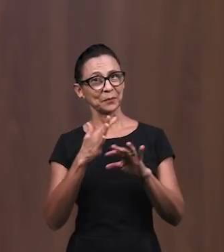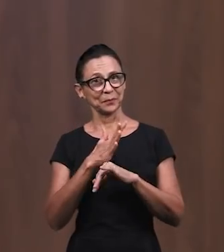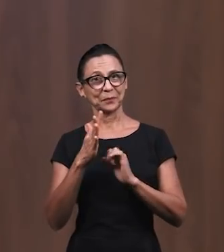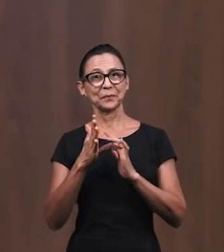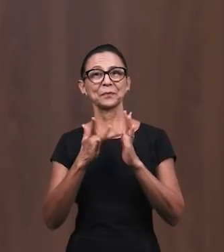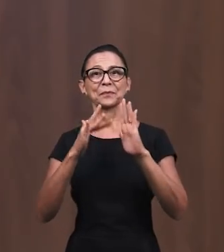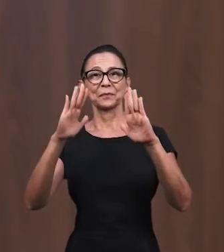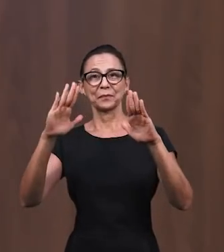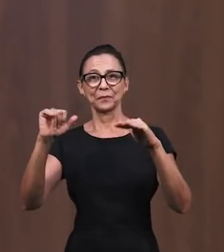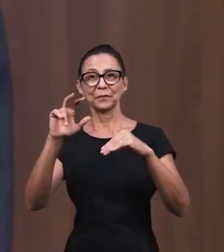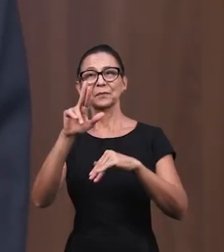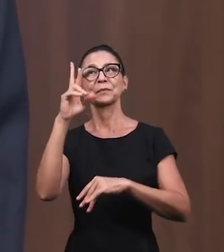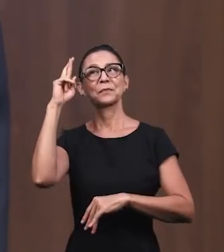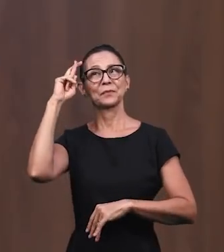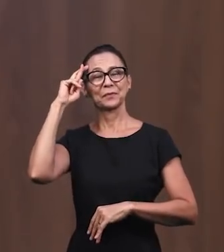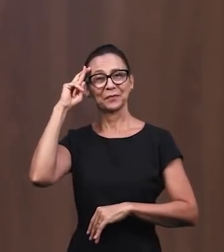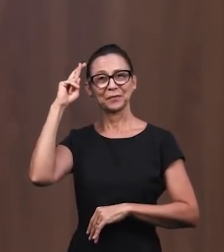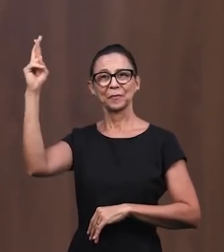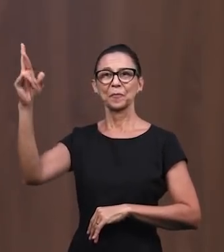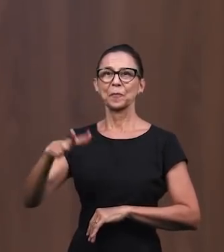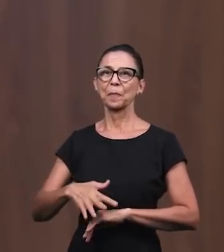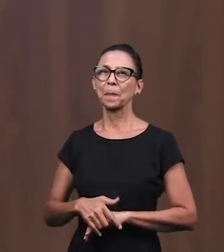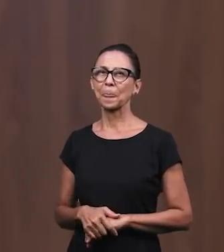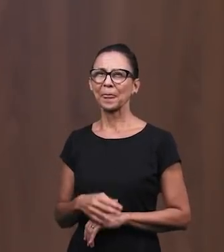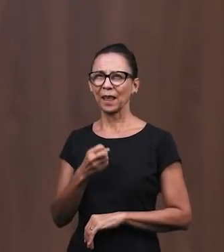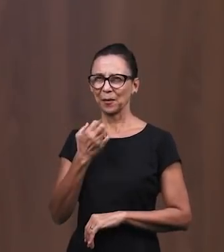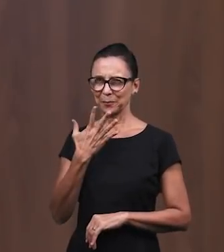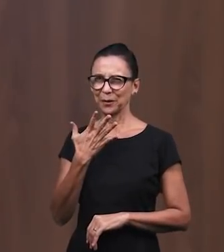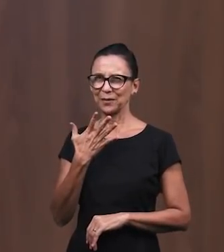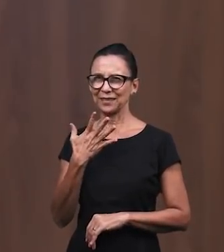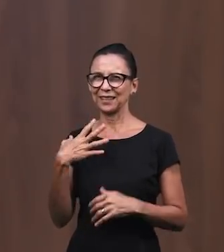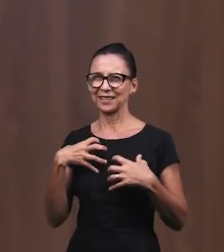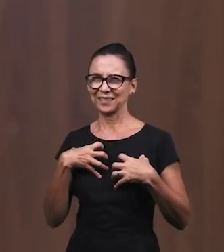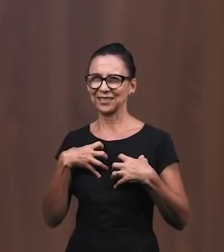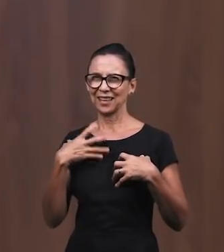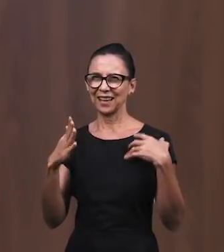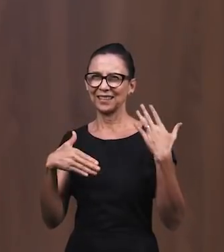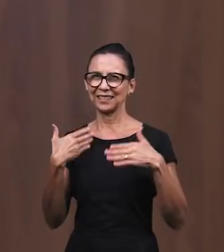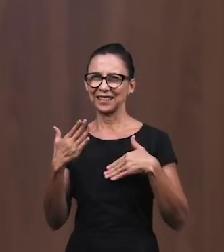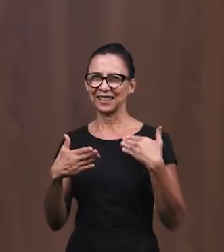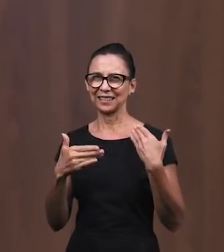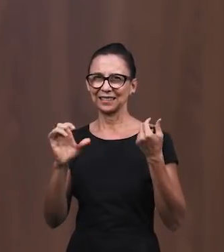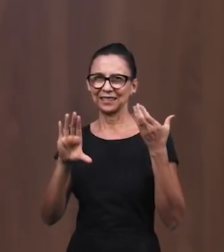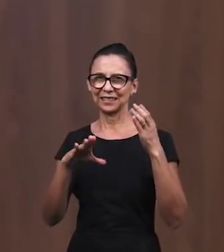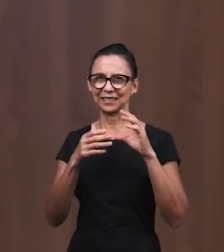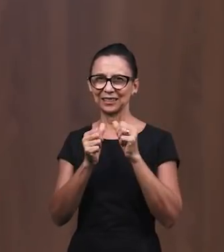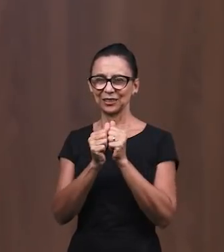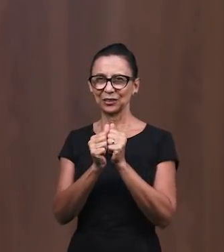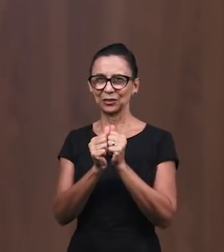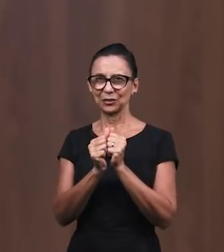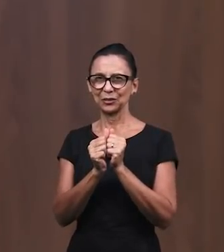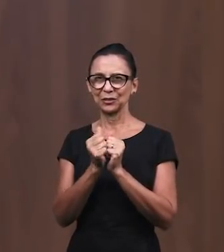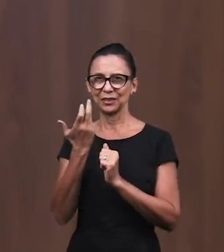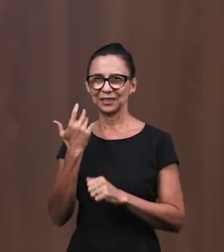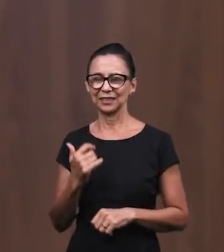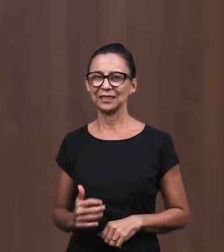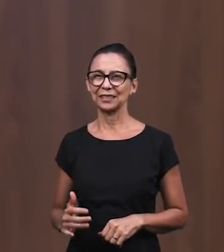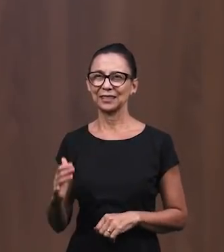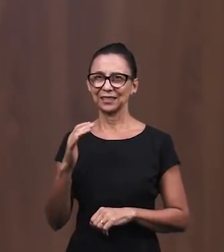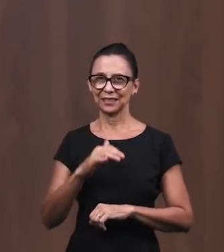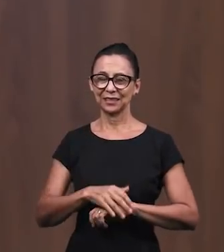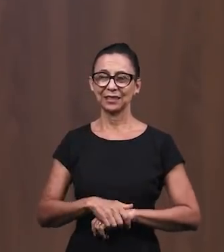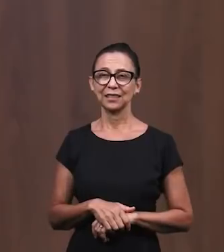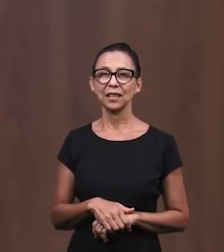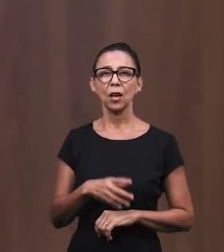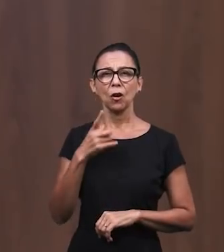Glória a Jesus, louvado seja o nome do Senhor. É uma alegria nós cantarmos junto com as nossas crianças, né? Nesse instante, um dos nossos companheiros vai